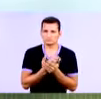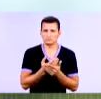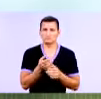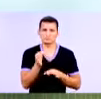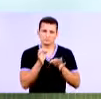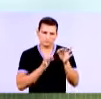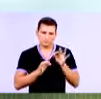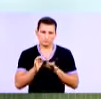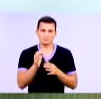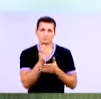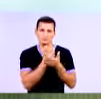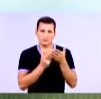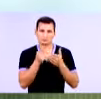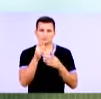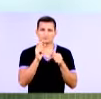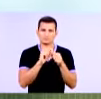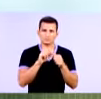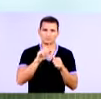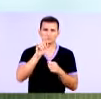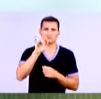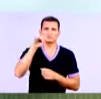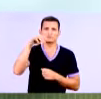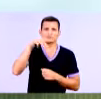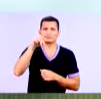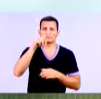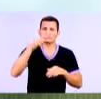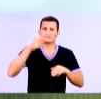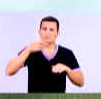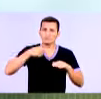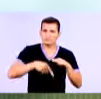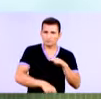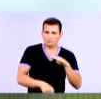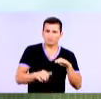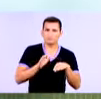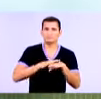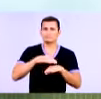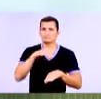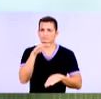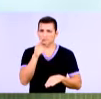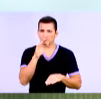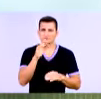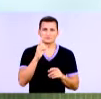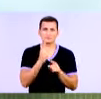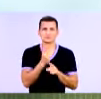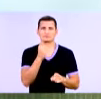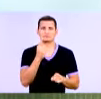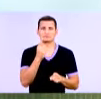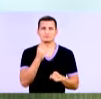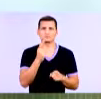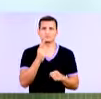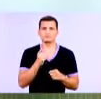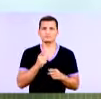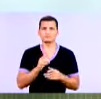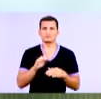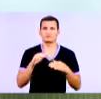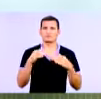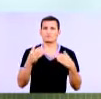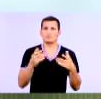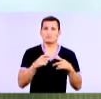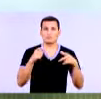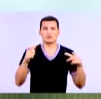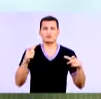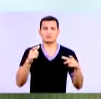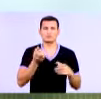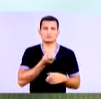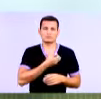das imagens que você fará no GIF, que você se aprofunde um pouquinho mais e descubra o maior número de